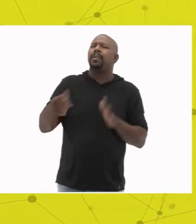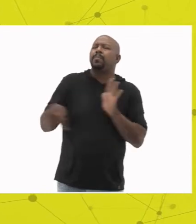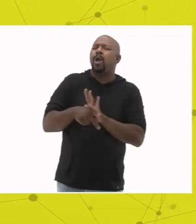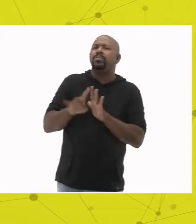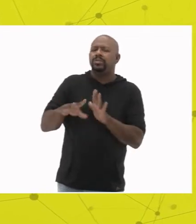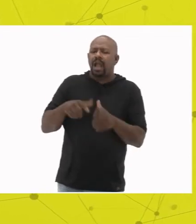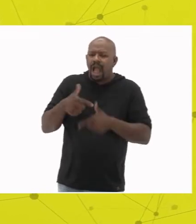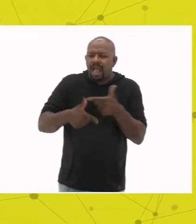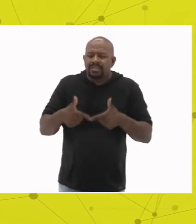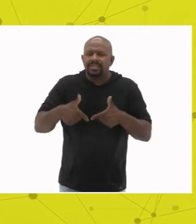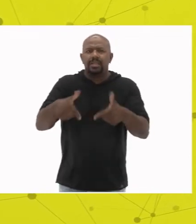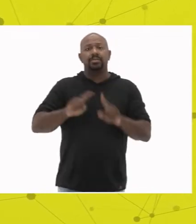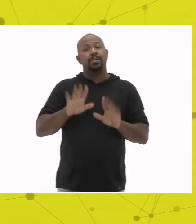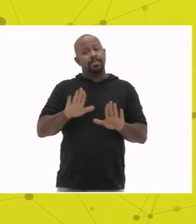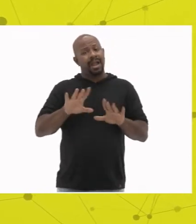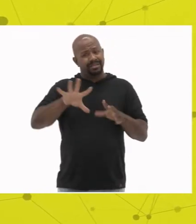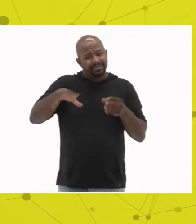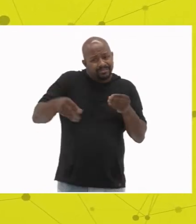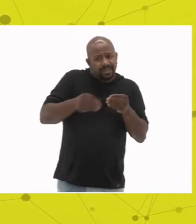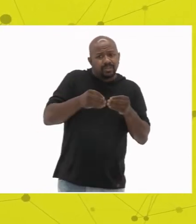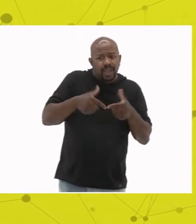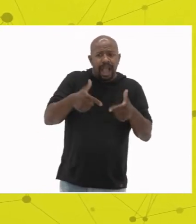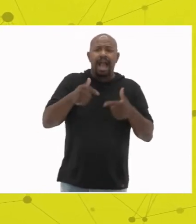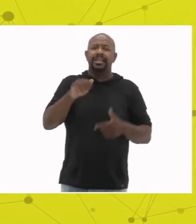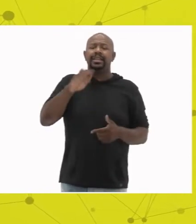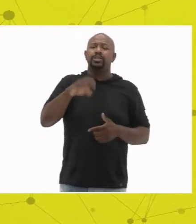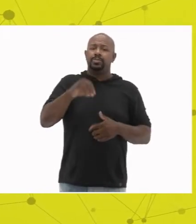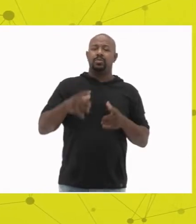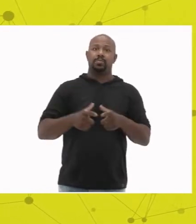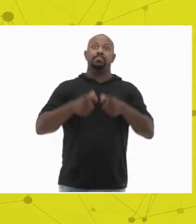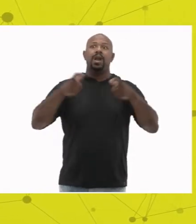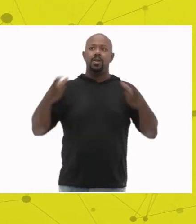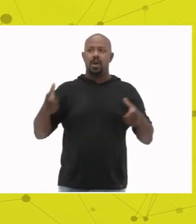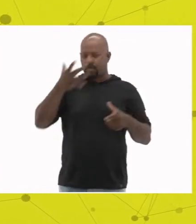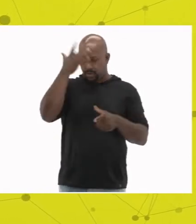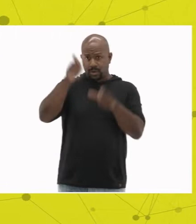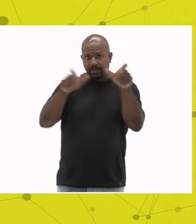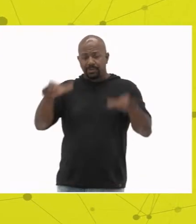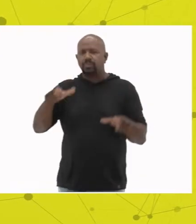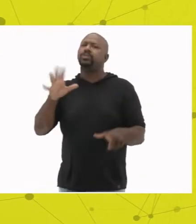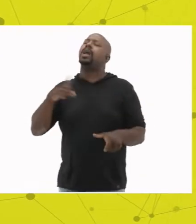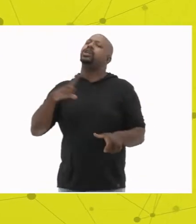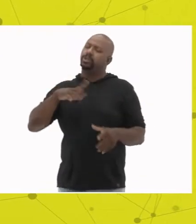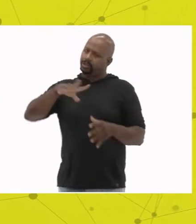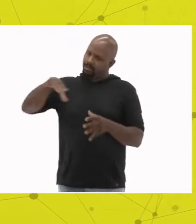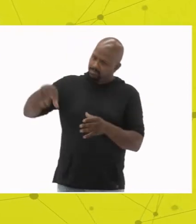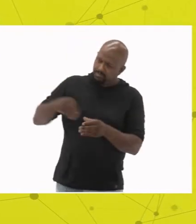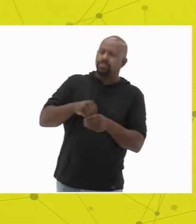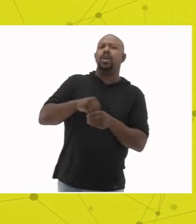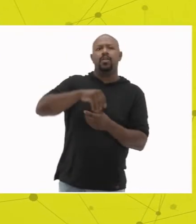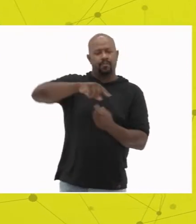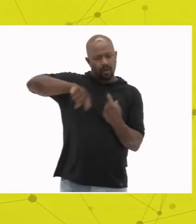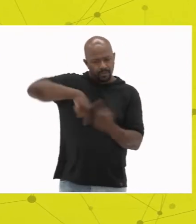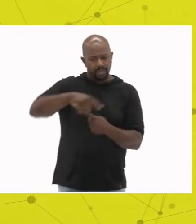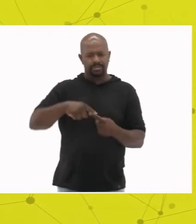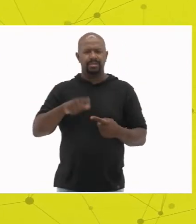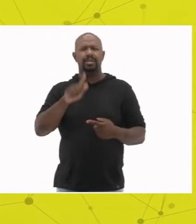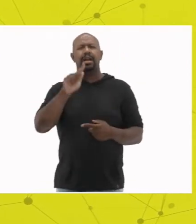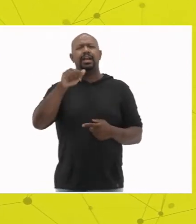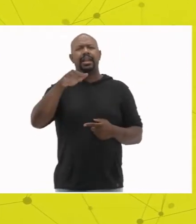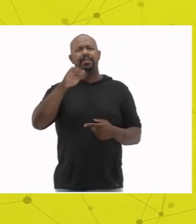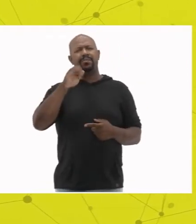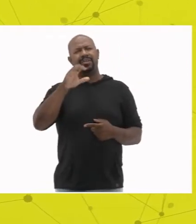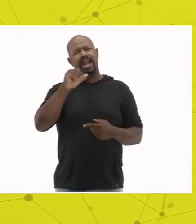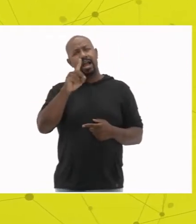própria execução apenas, mas faz parte de um atendimento maior no qual outras pessoas também estão envolvidas. Do ponto de vista de